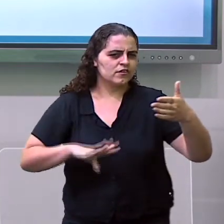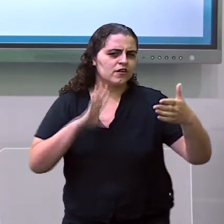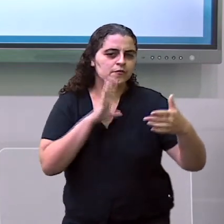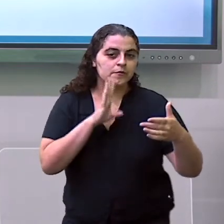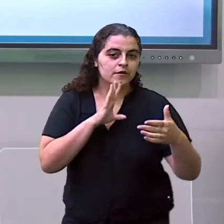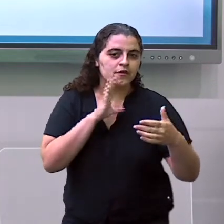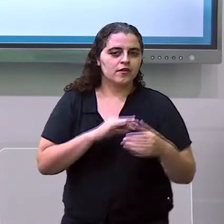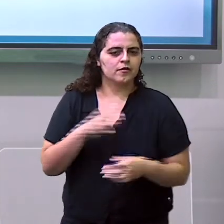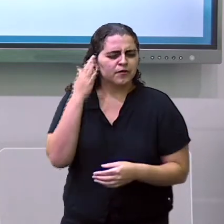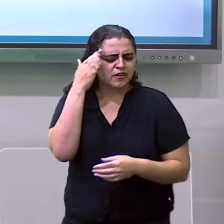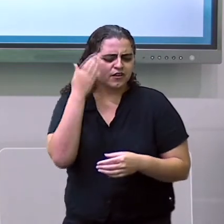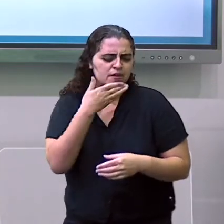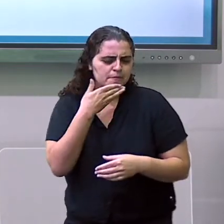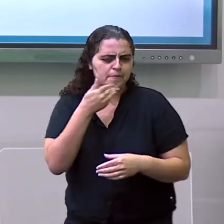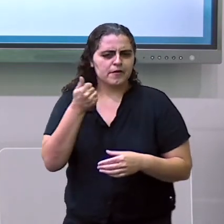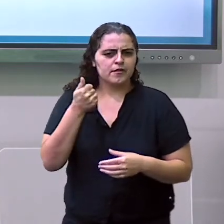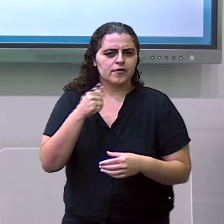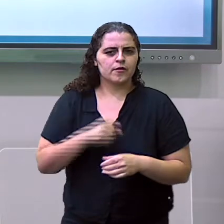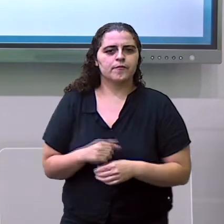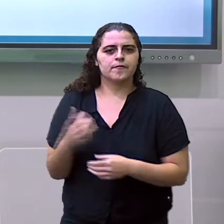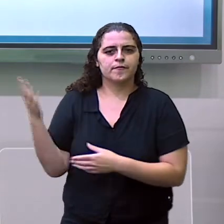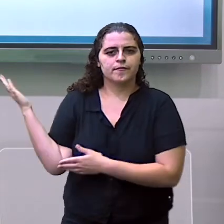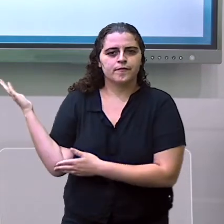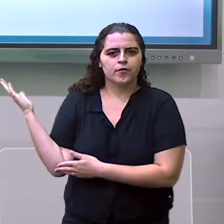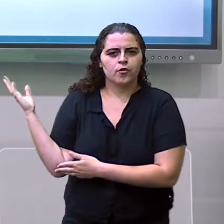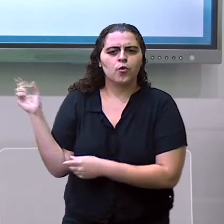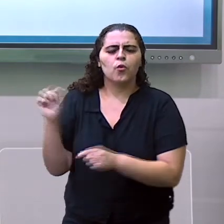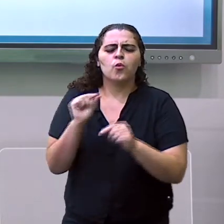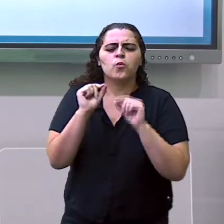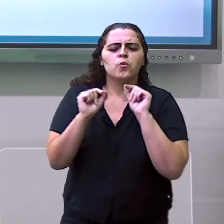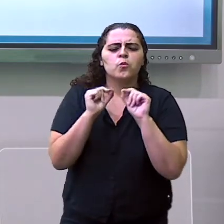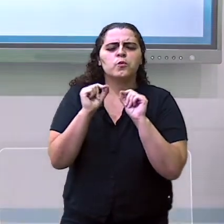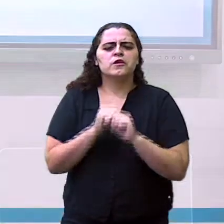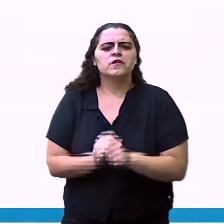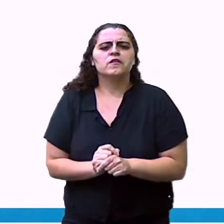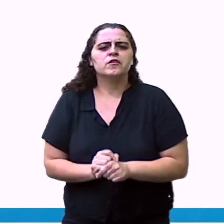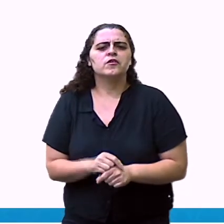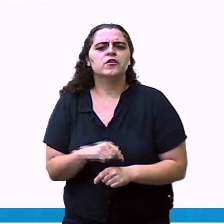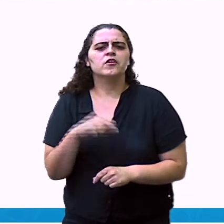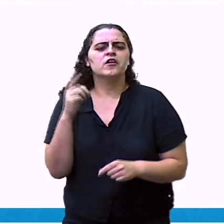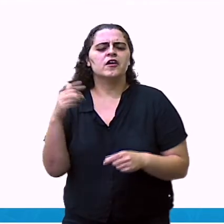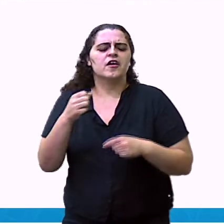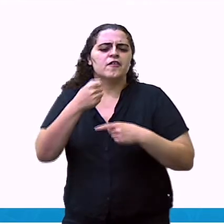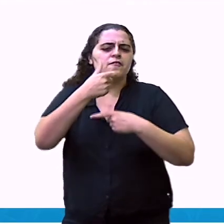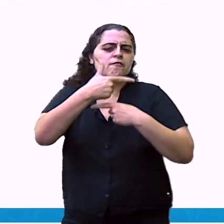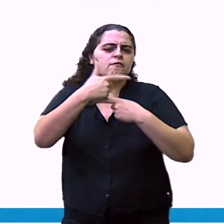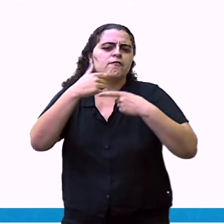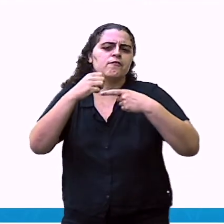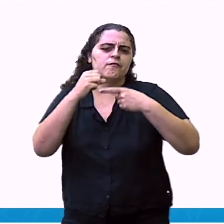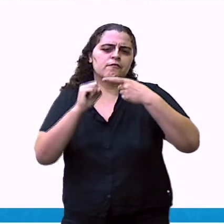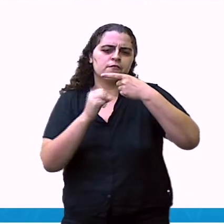algumas explicações dentro deste tema. Então, o que então seria uma fração?